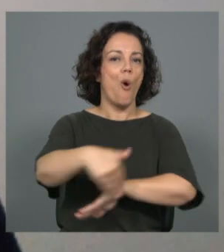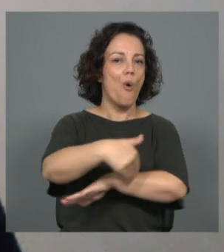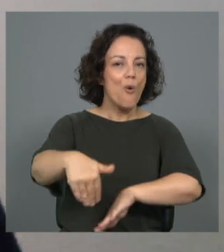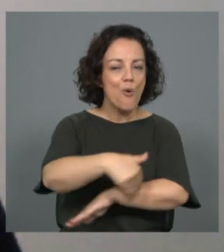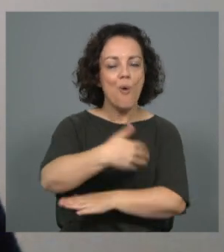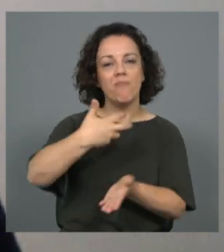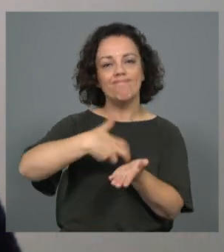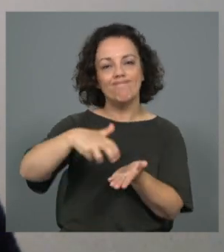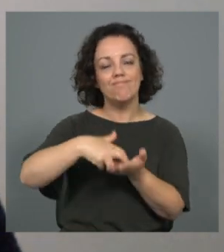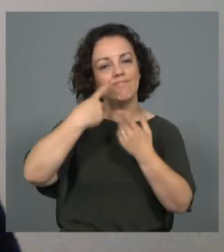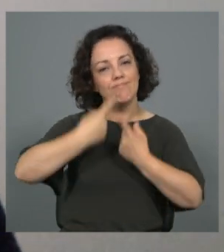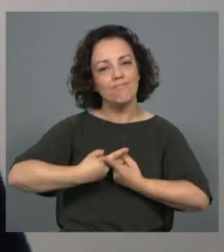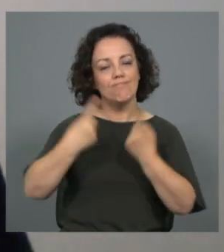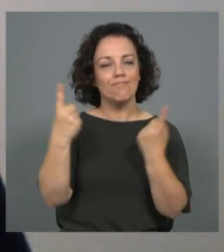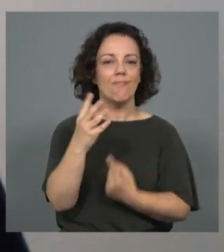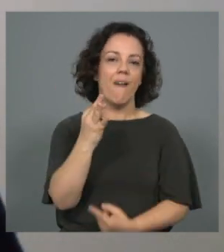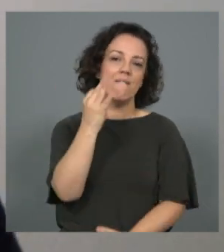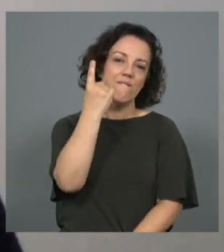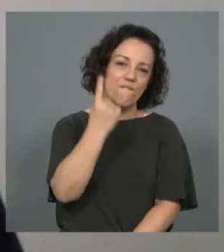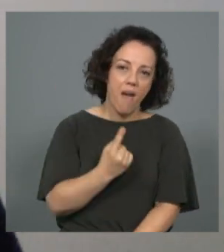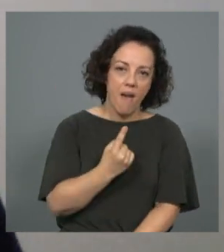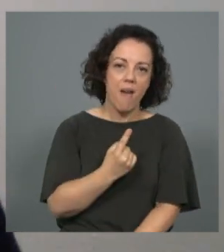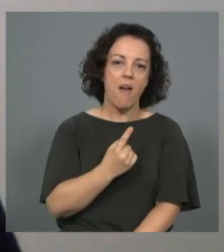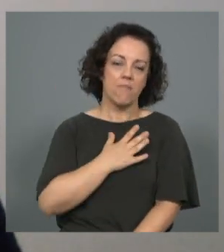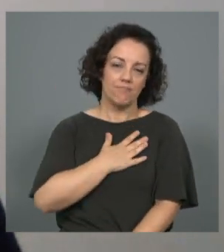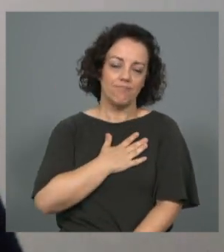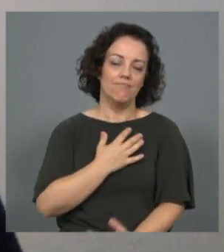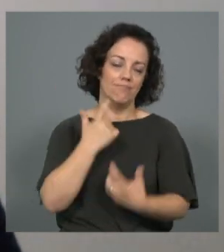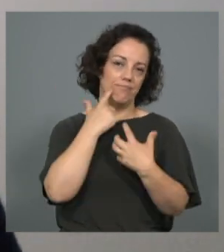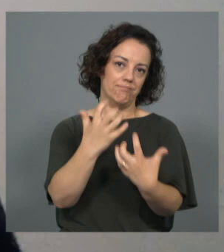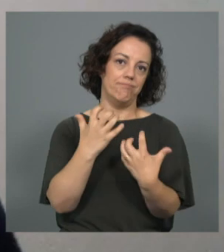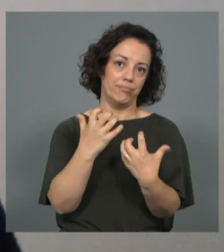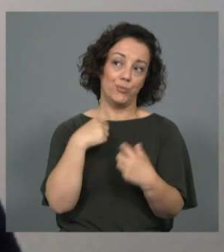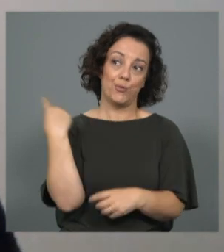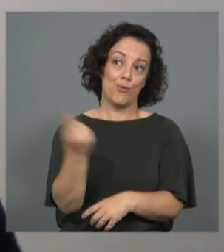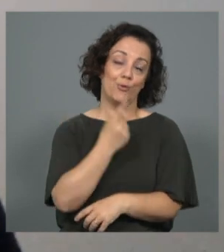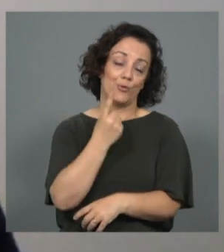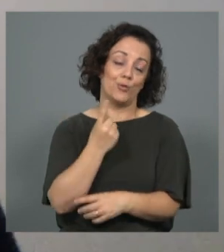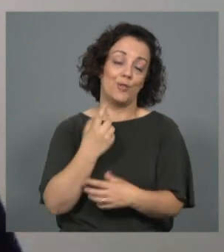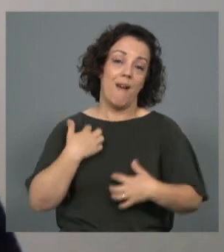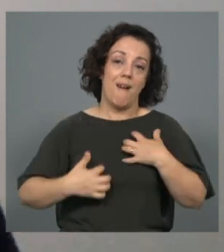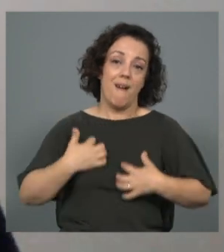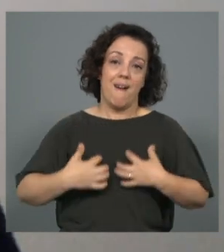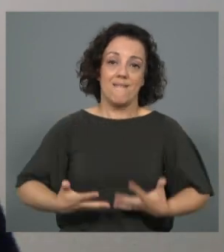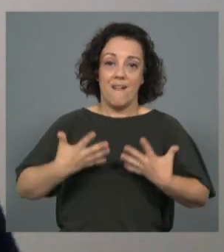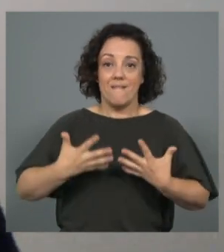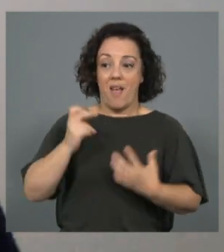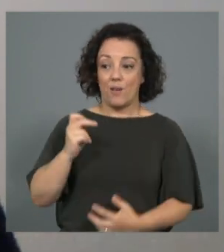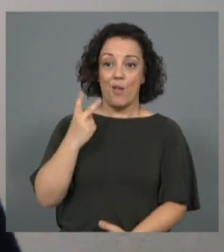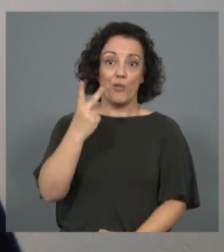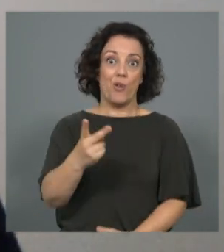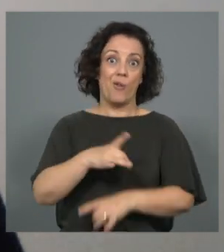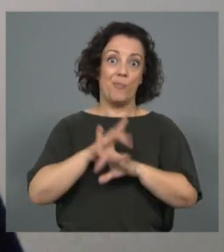celebrarmos a nossa fé de uma forma mais presente, que é o que todos nós desejamos e ansiamos, passados esses 2 anos de